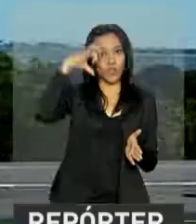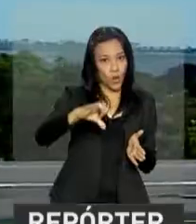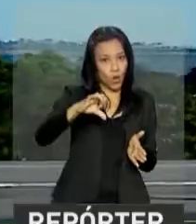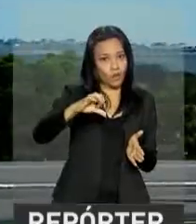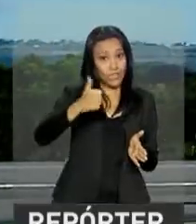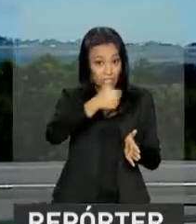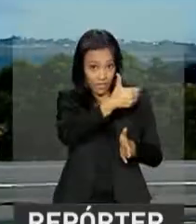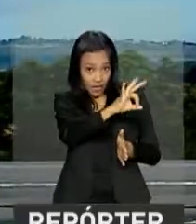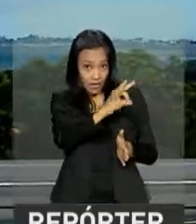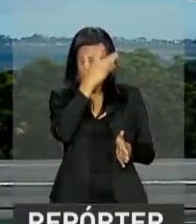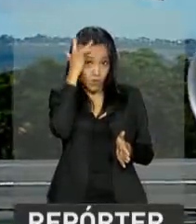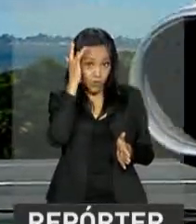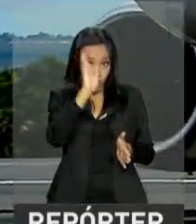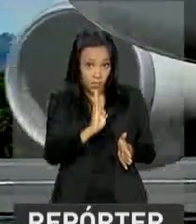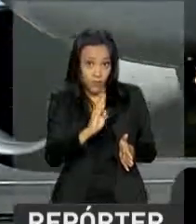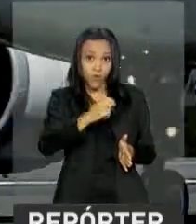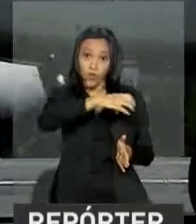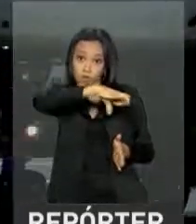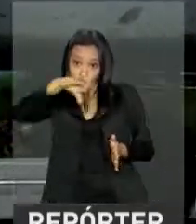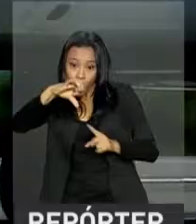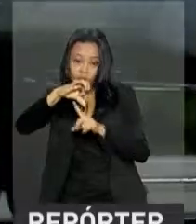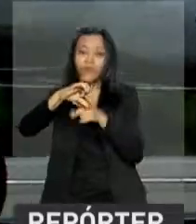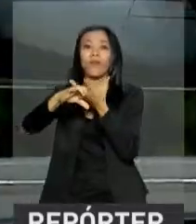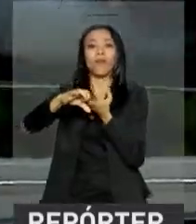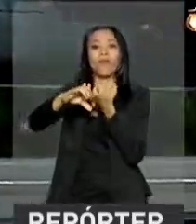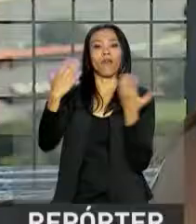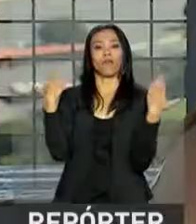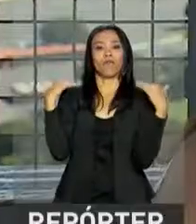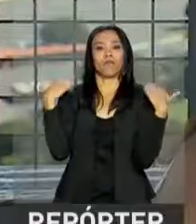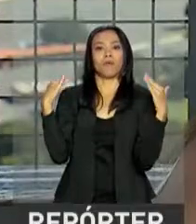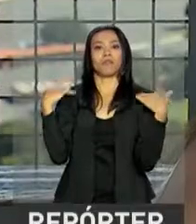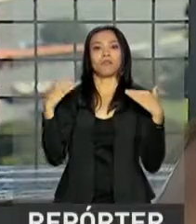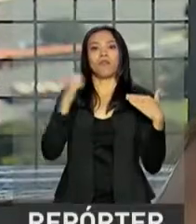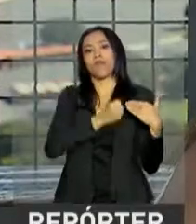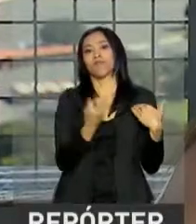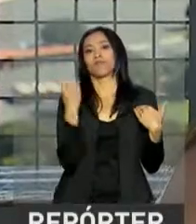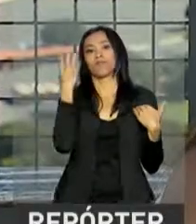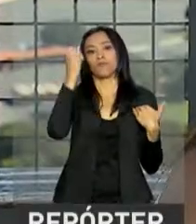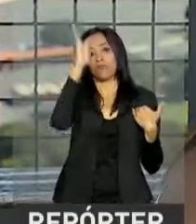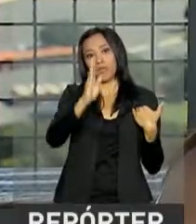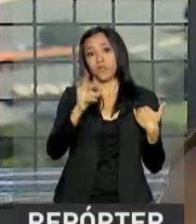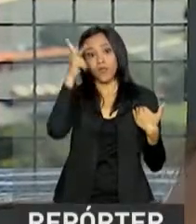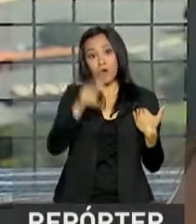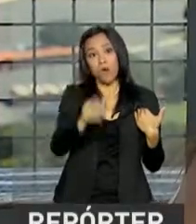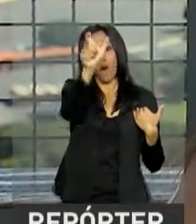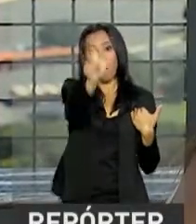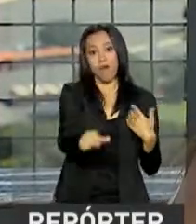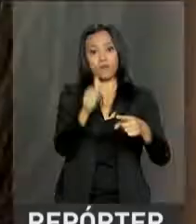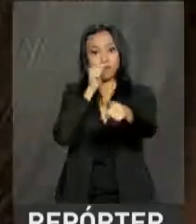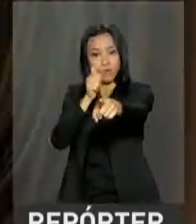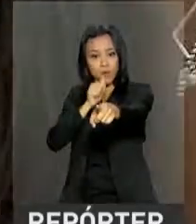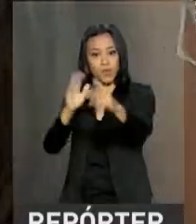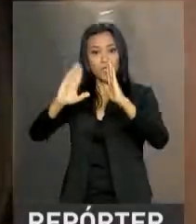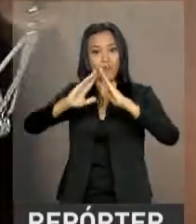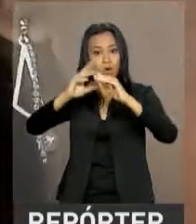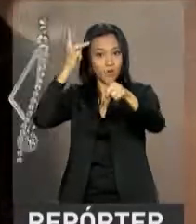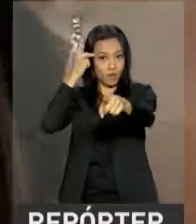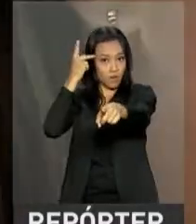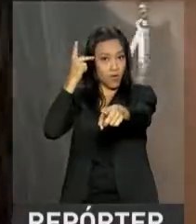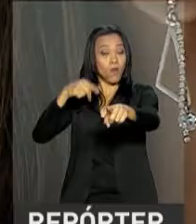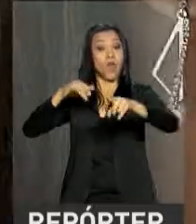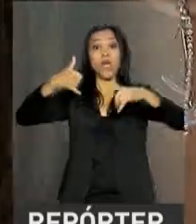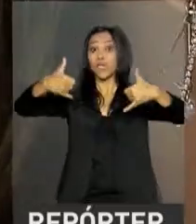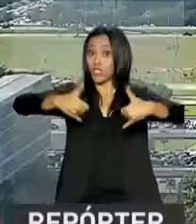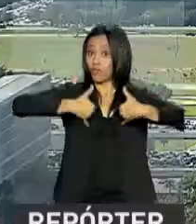brasileiros pretendem fazer turismo interno neste ano. Foi o que fez a Cristiane, moradora de São Paulo. Para comemorar